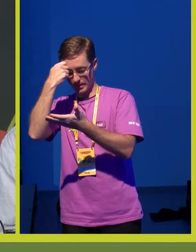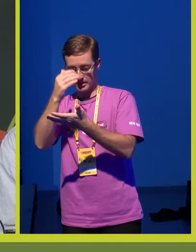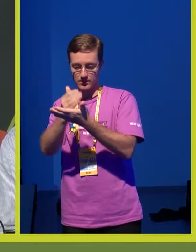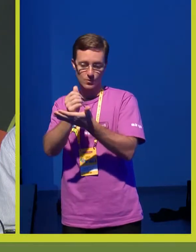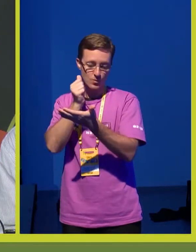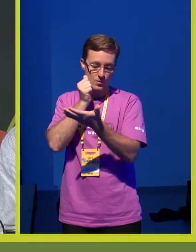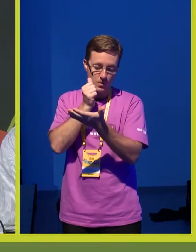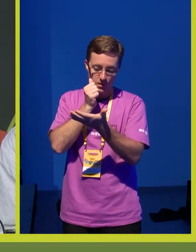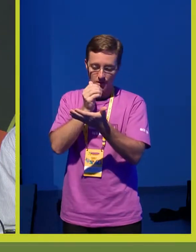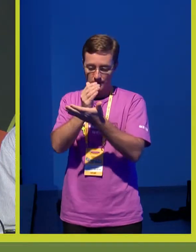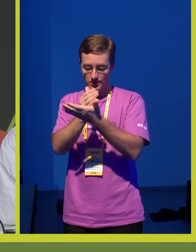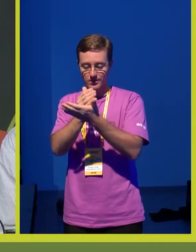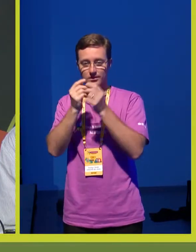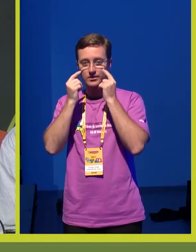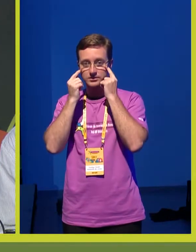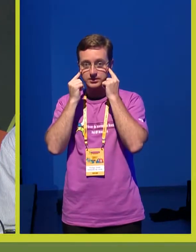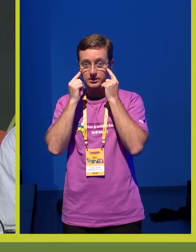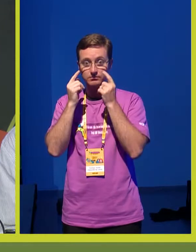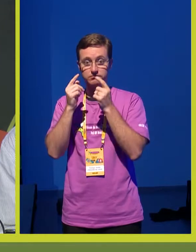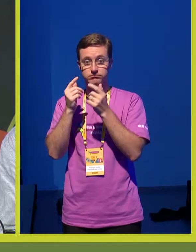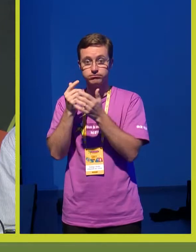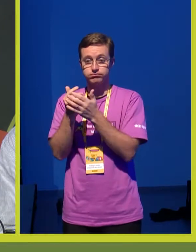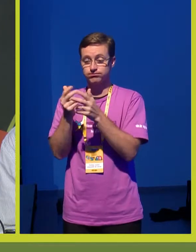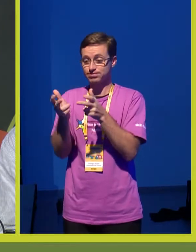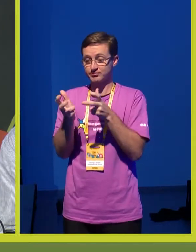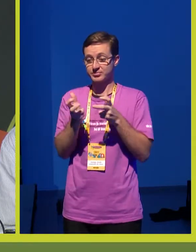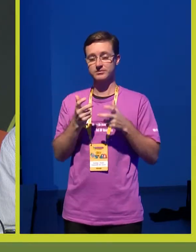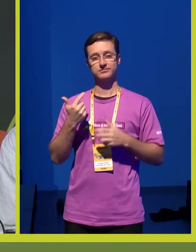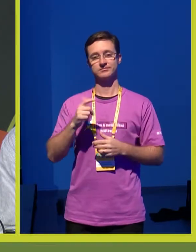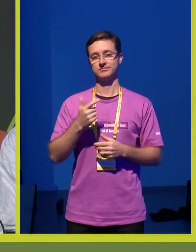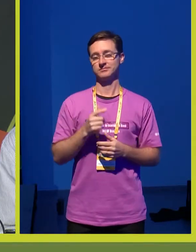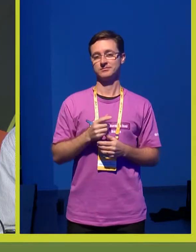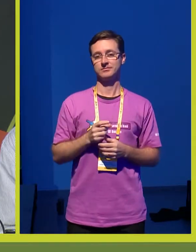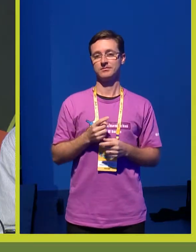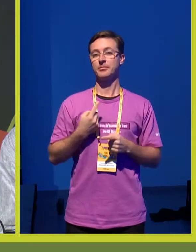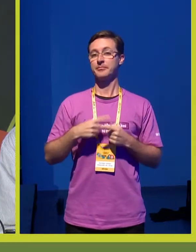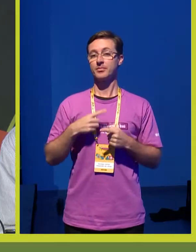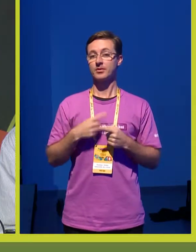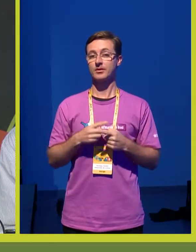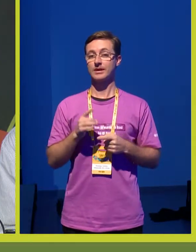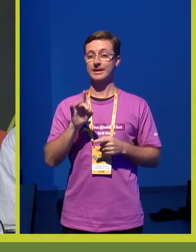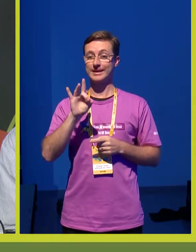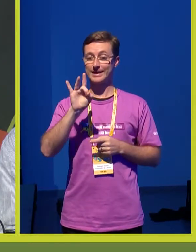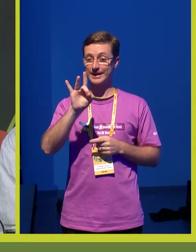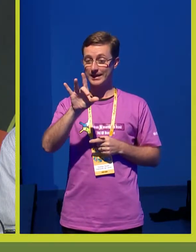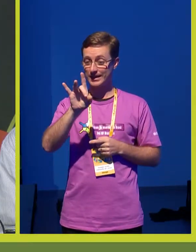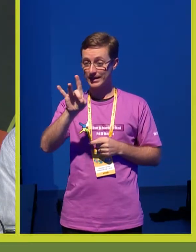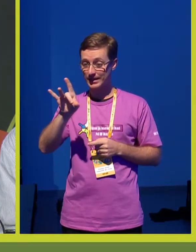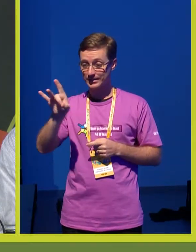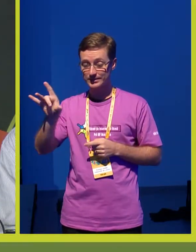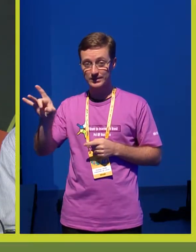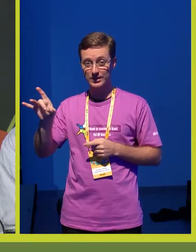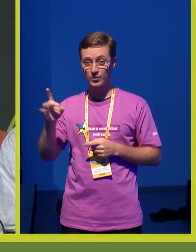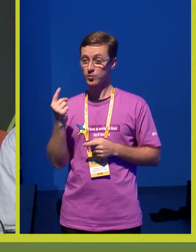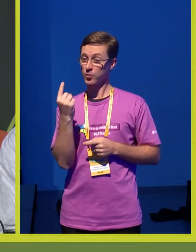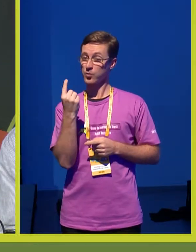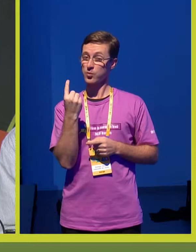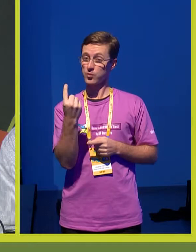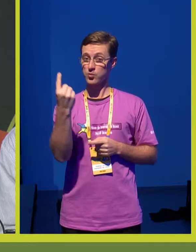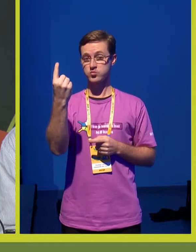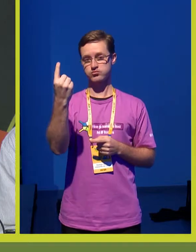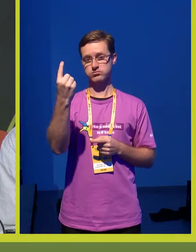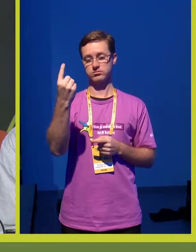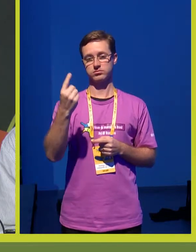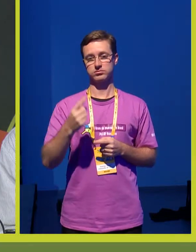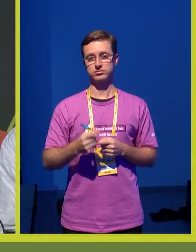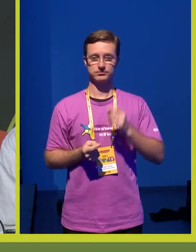mulheres ela passa despercebida porque cada indivíduo é tratado como um modelo único não tem um modelo de massa então